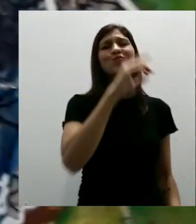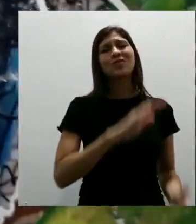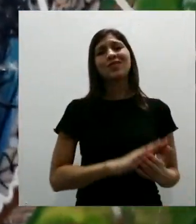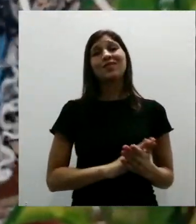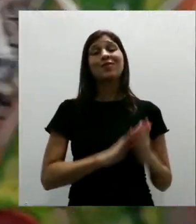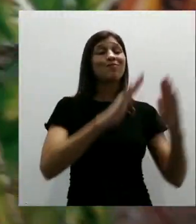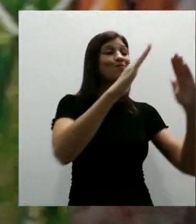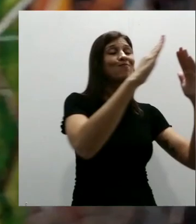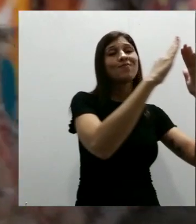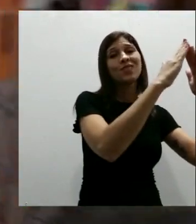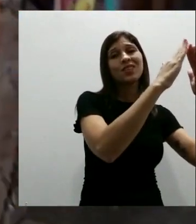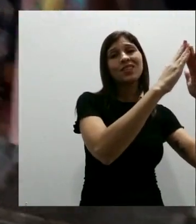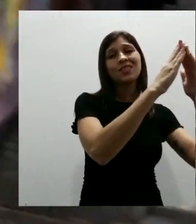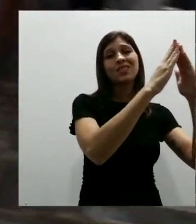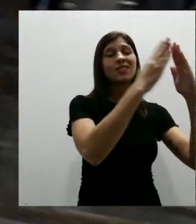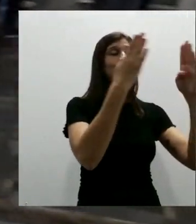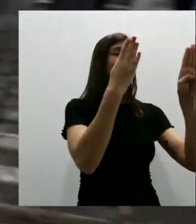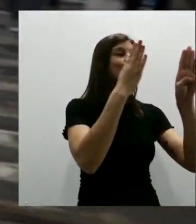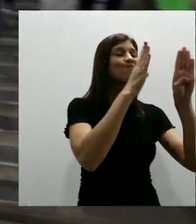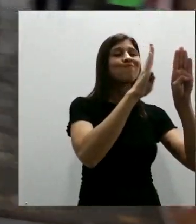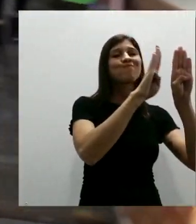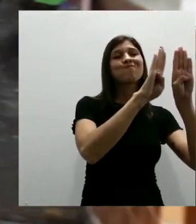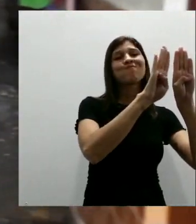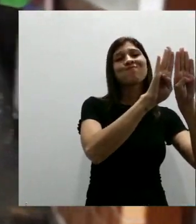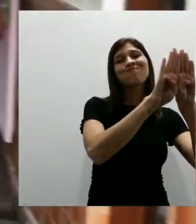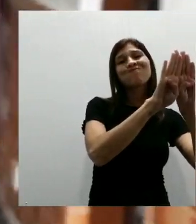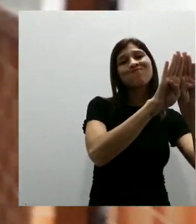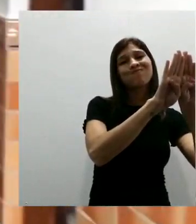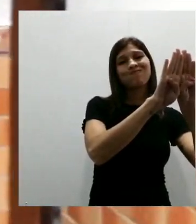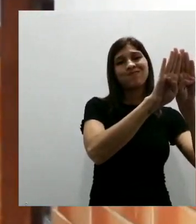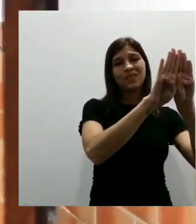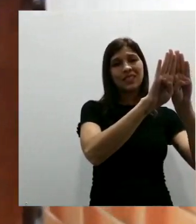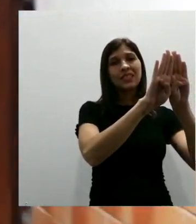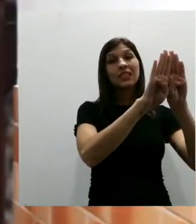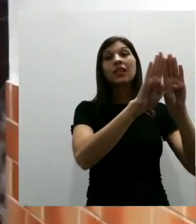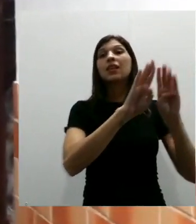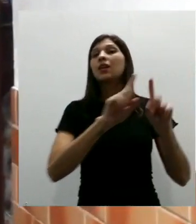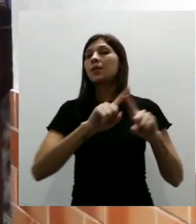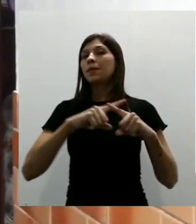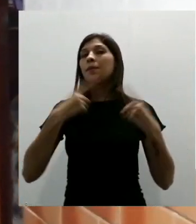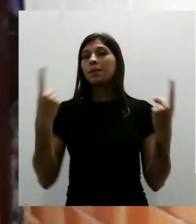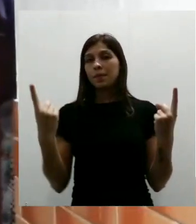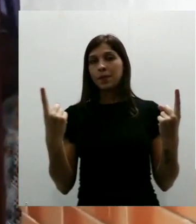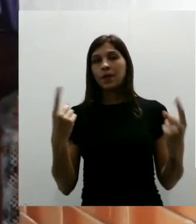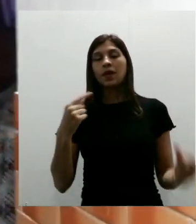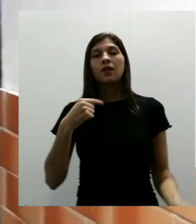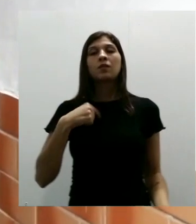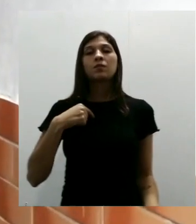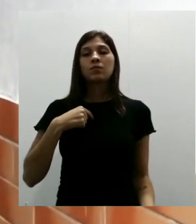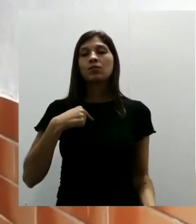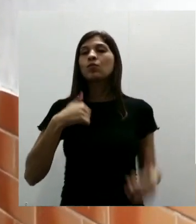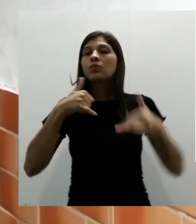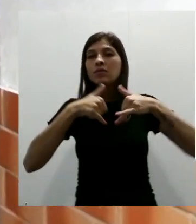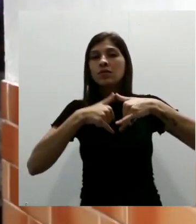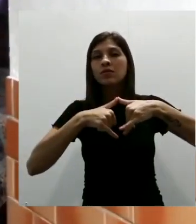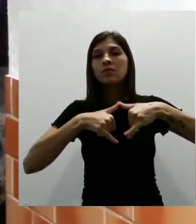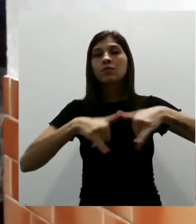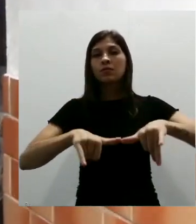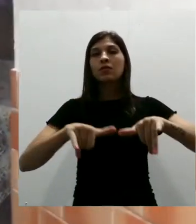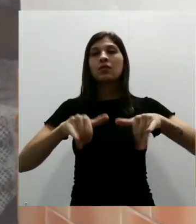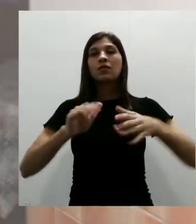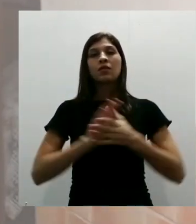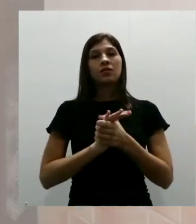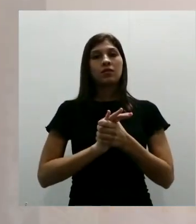portas. Mas a gente continua aqui, zelando pela comunidade,